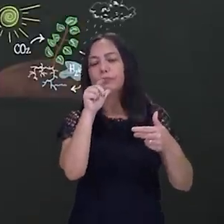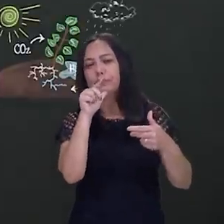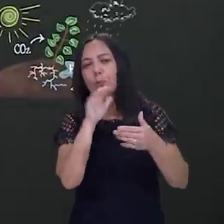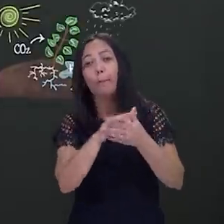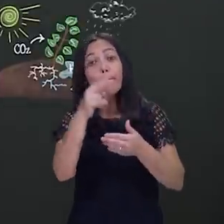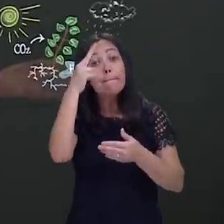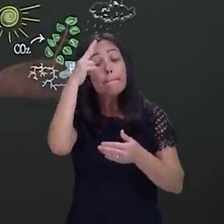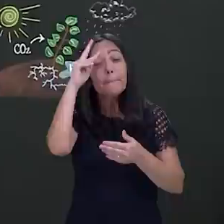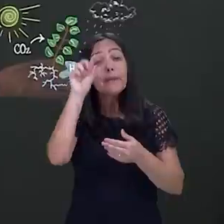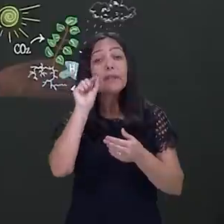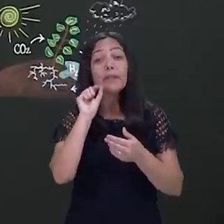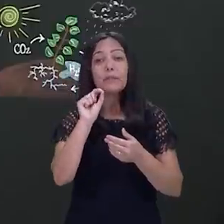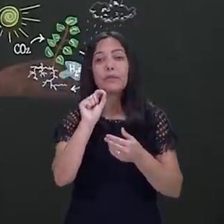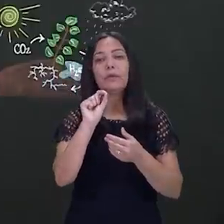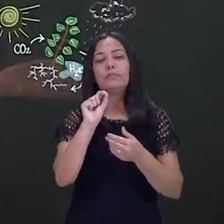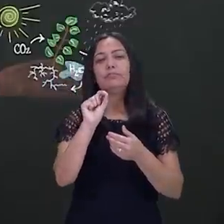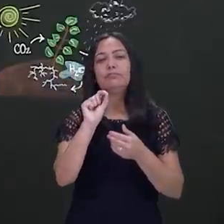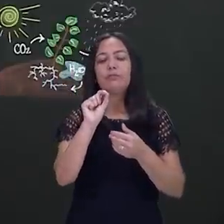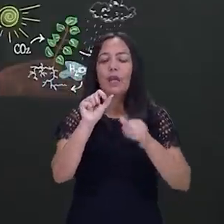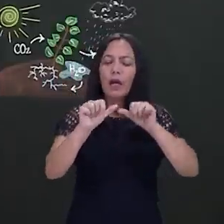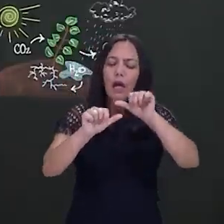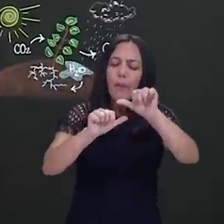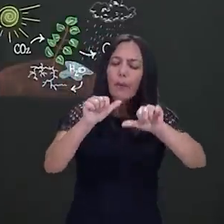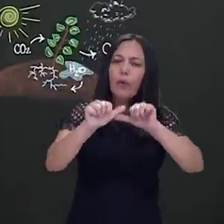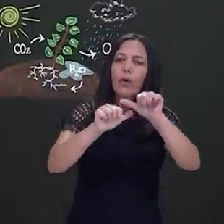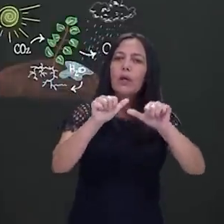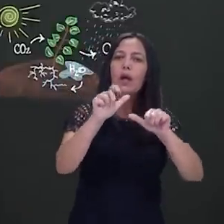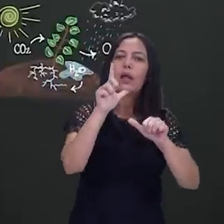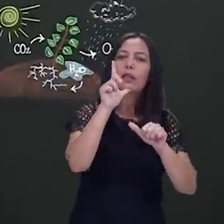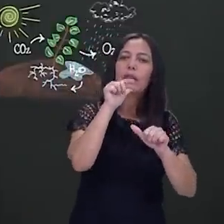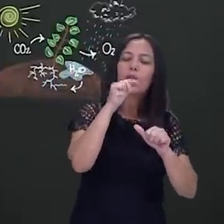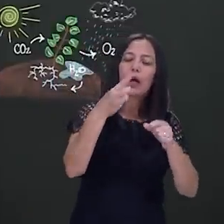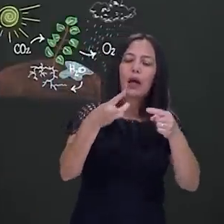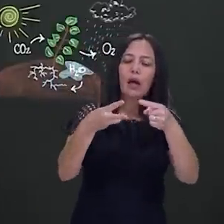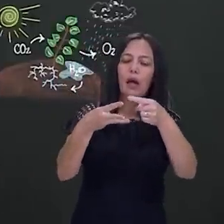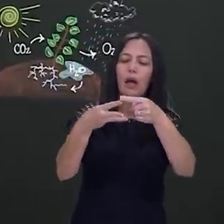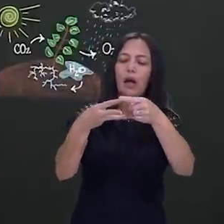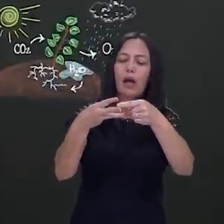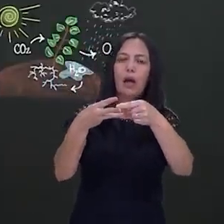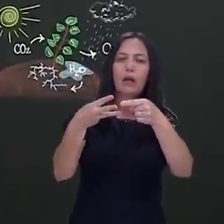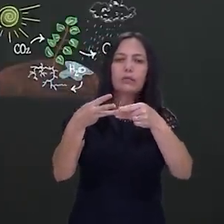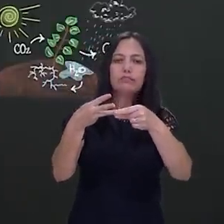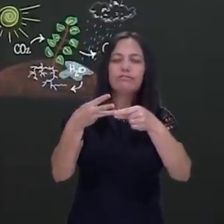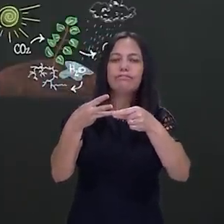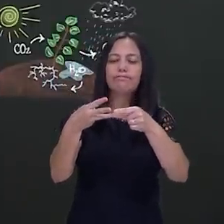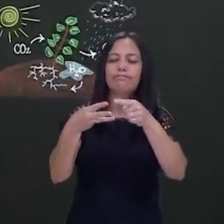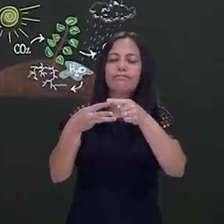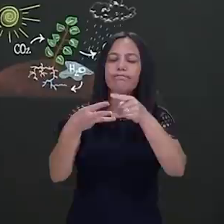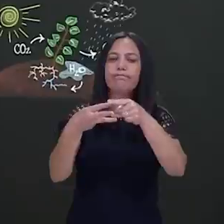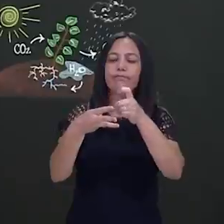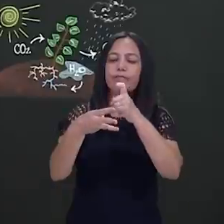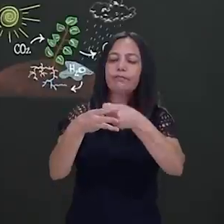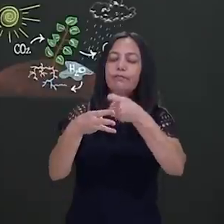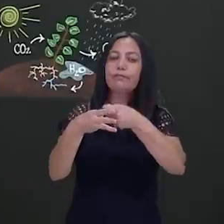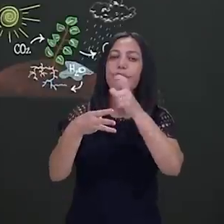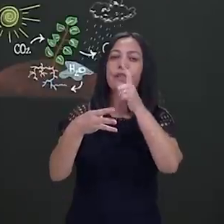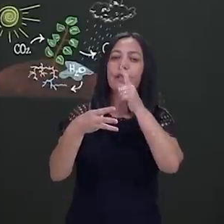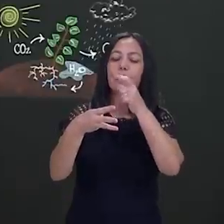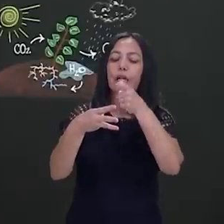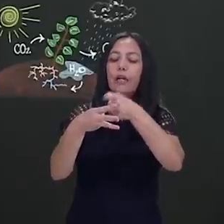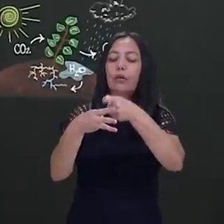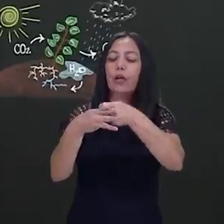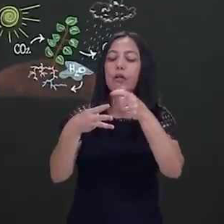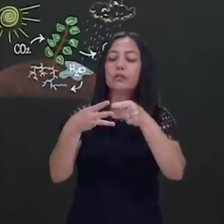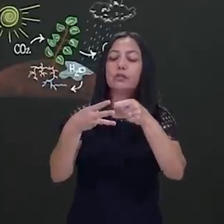que, além das mudanças de estado físico, às vezes a mudança física, ela se dá pelo simples fato de você